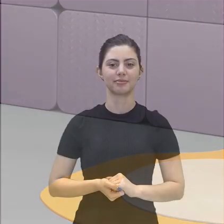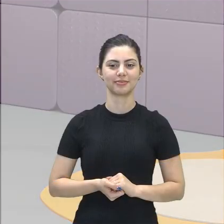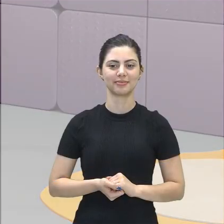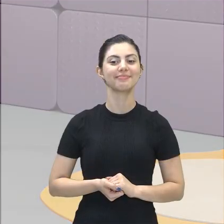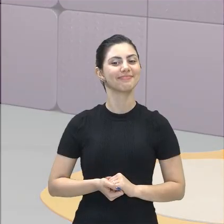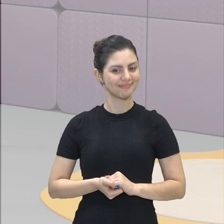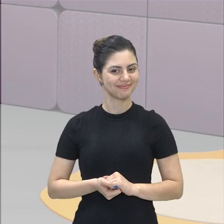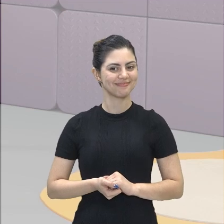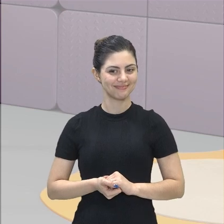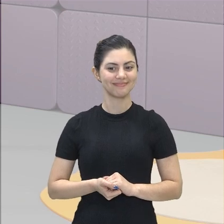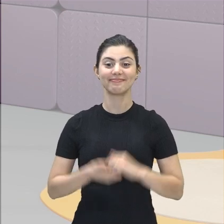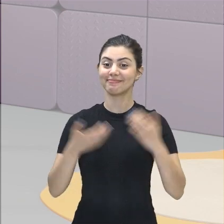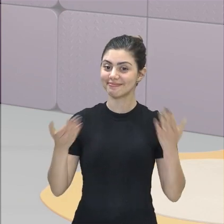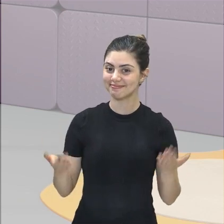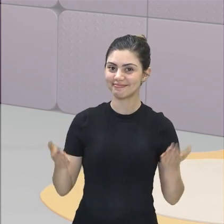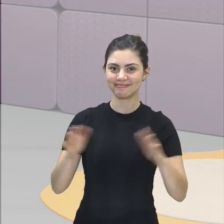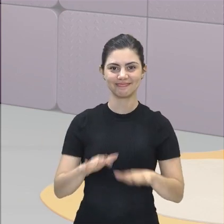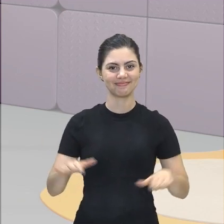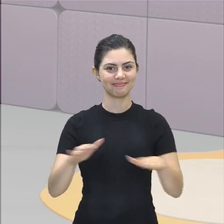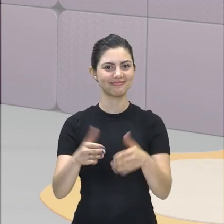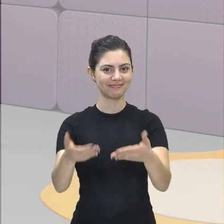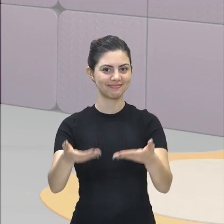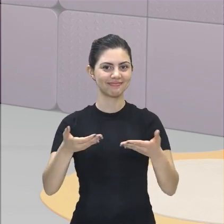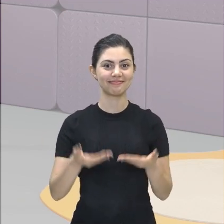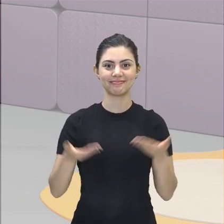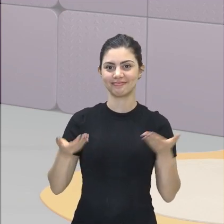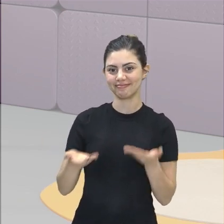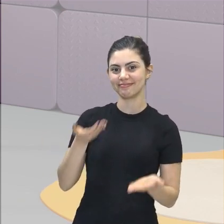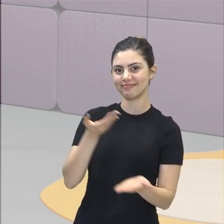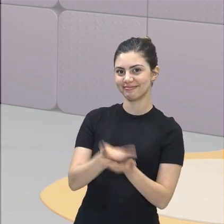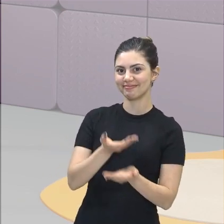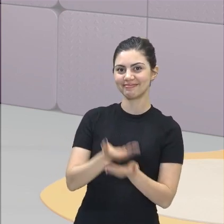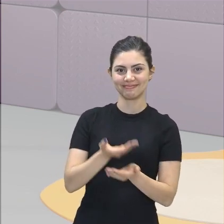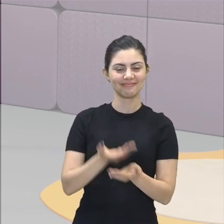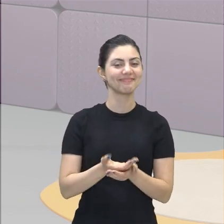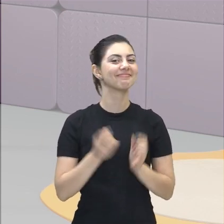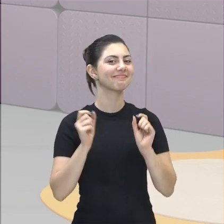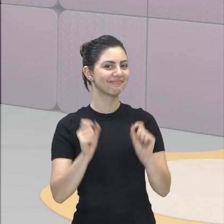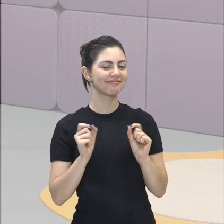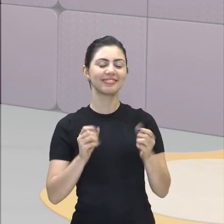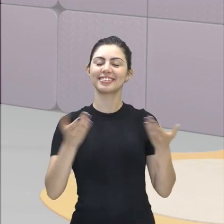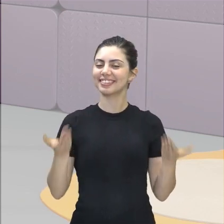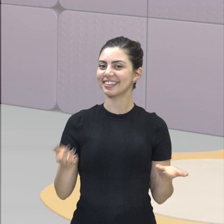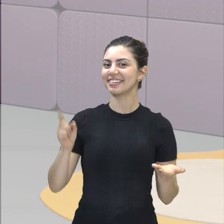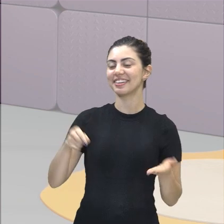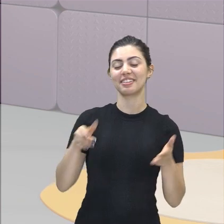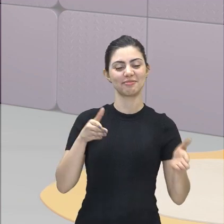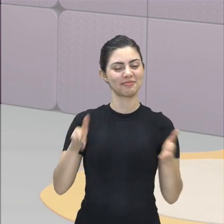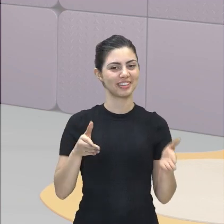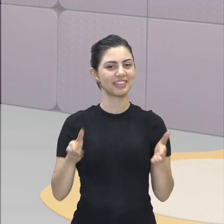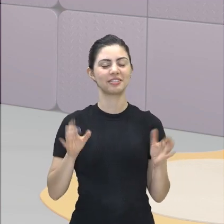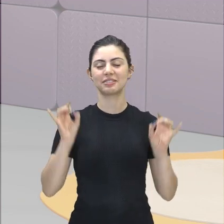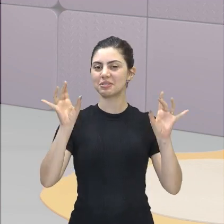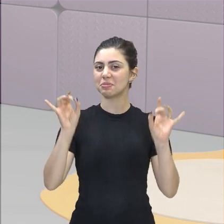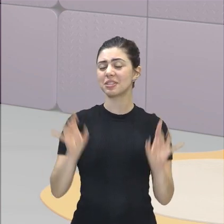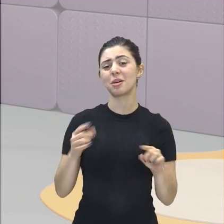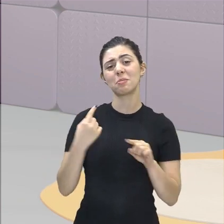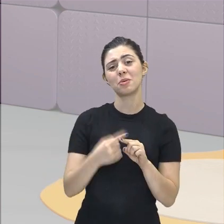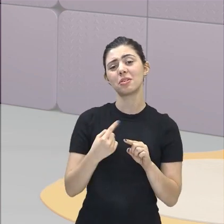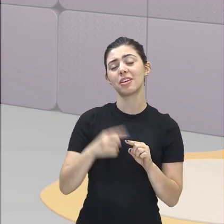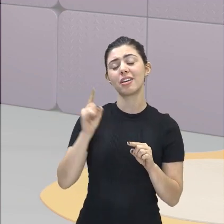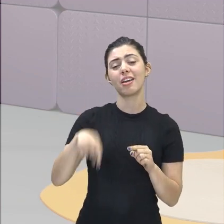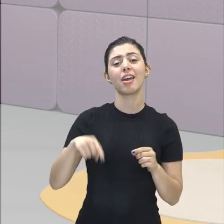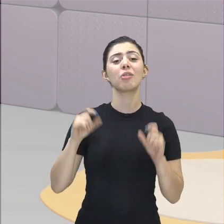Muito bem, pessoal, sejam todos bem-vindos a mais um momento de aulas. Este momento é muito especial porque é o último.